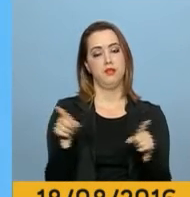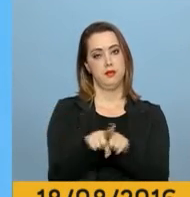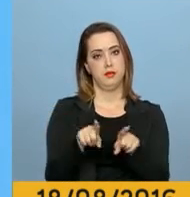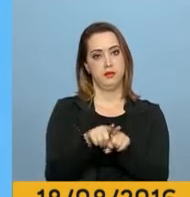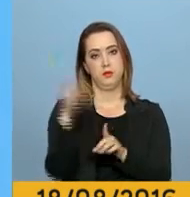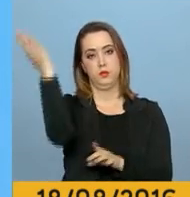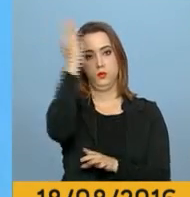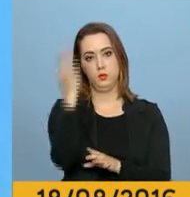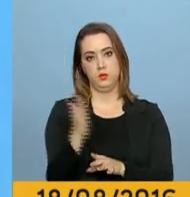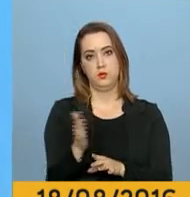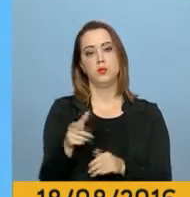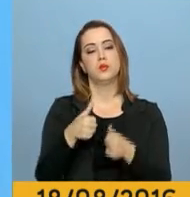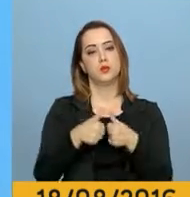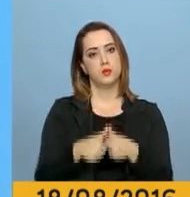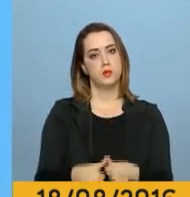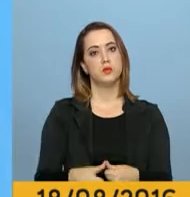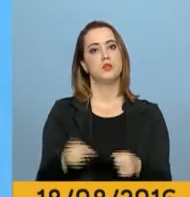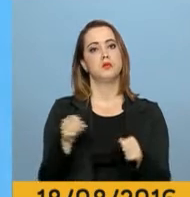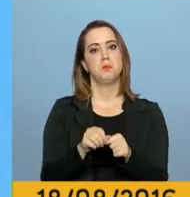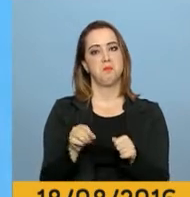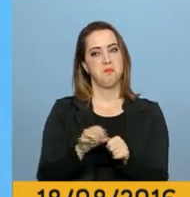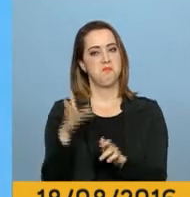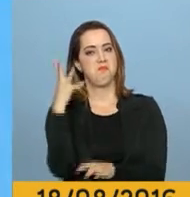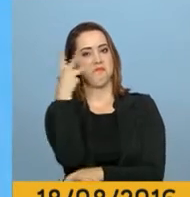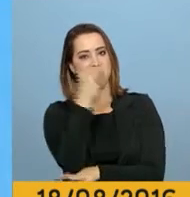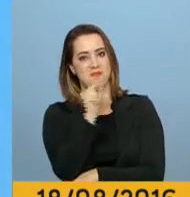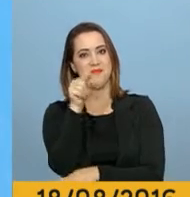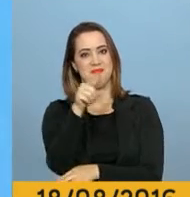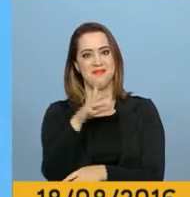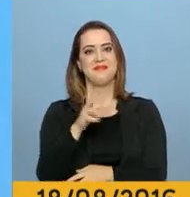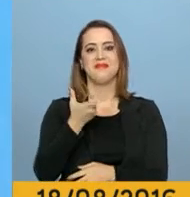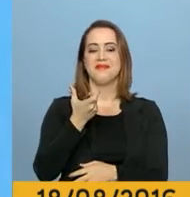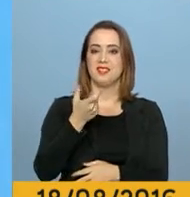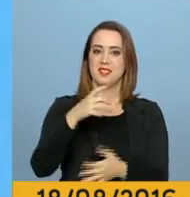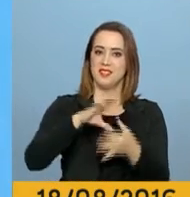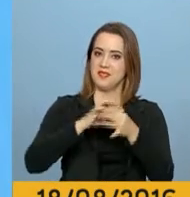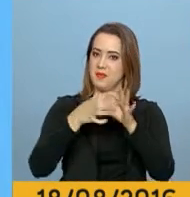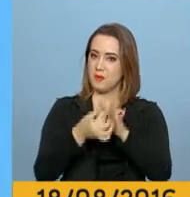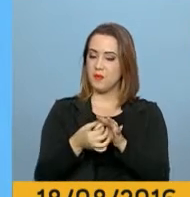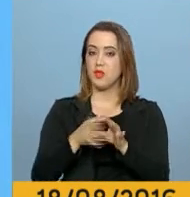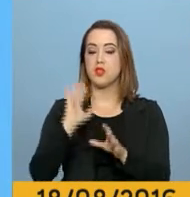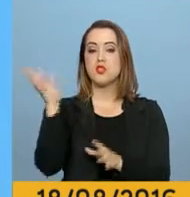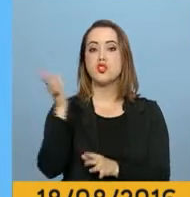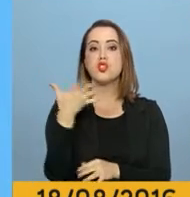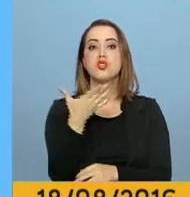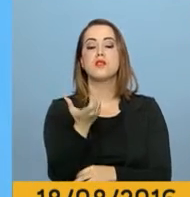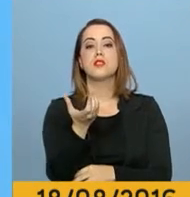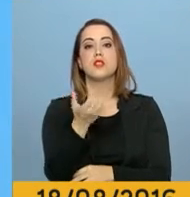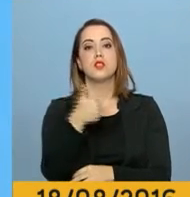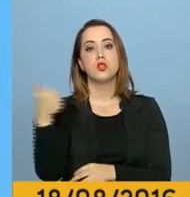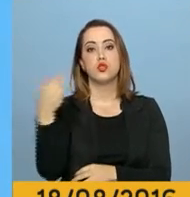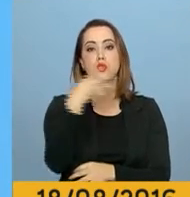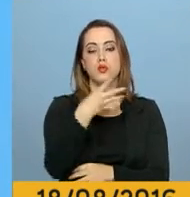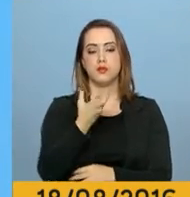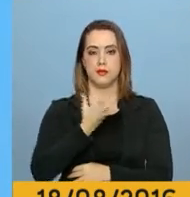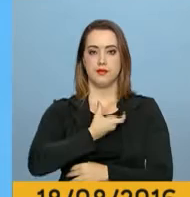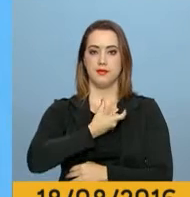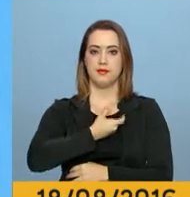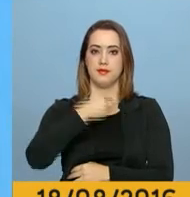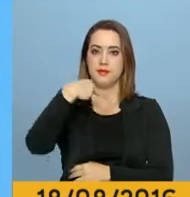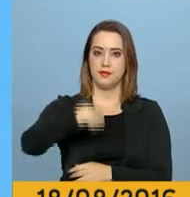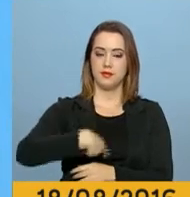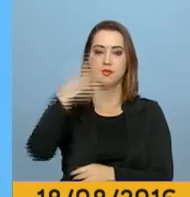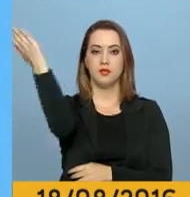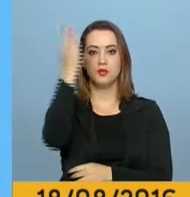está fazendo digamos assim bonito nas olimpíadas já são 14 medalhas obtidas pelo nosso país ainda temos